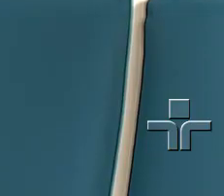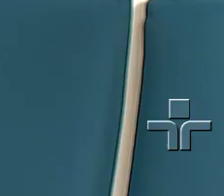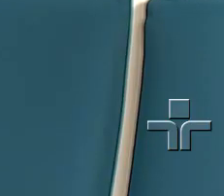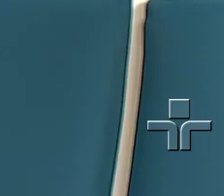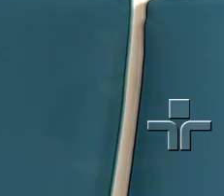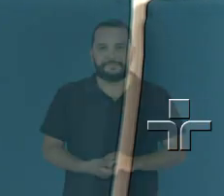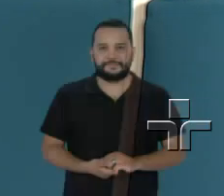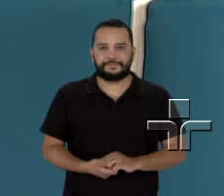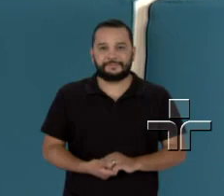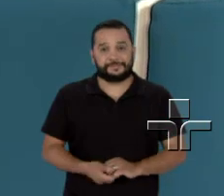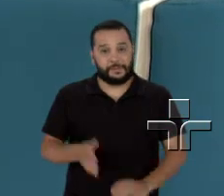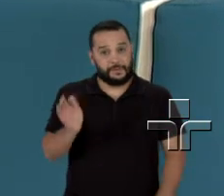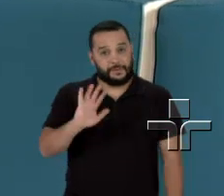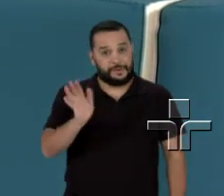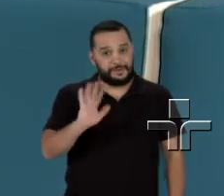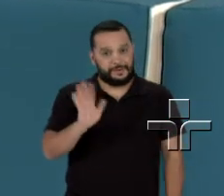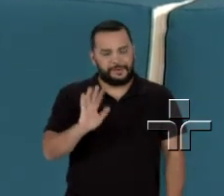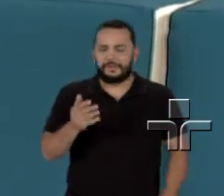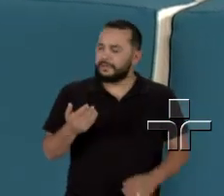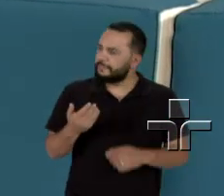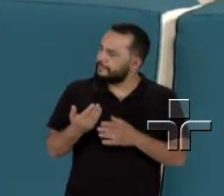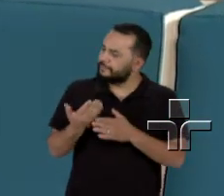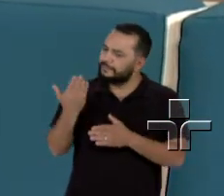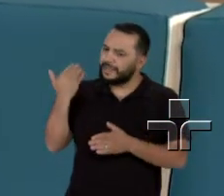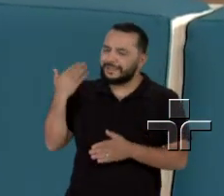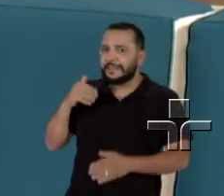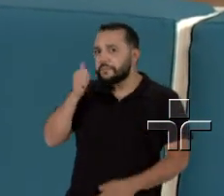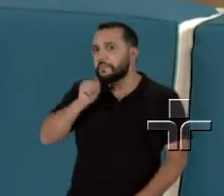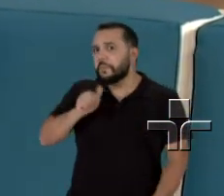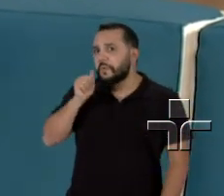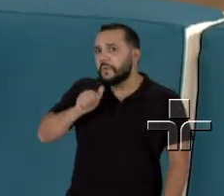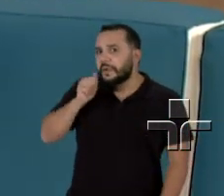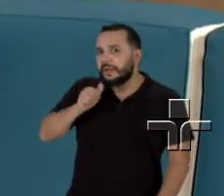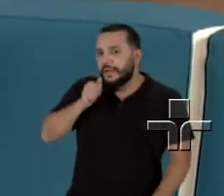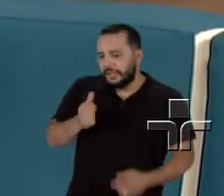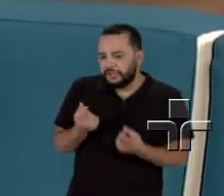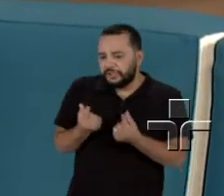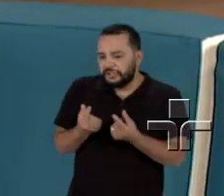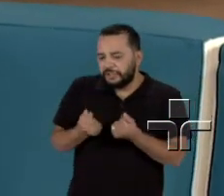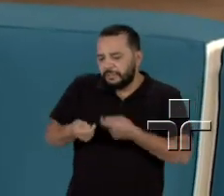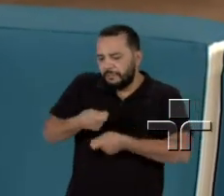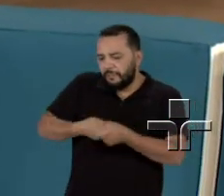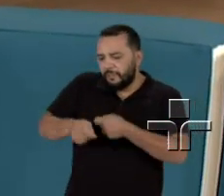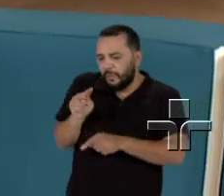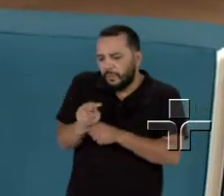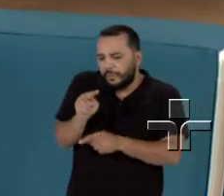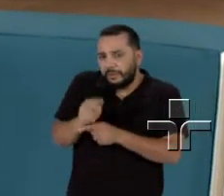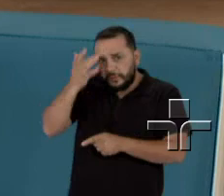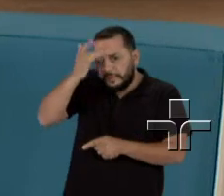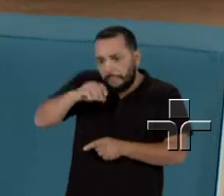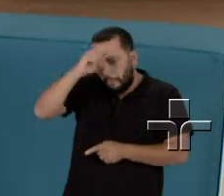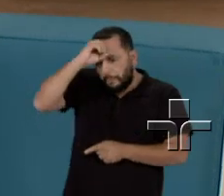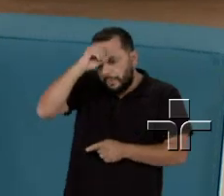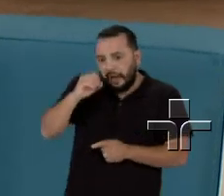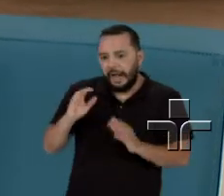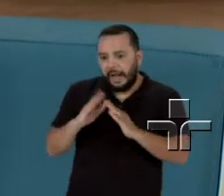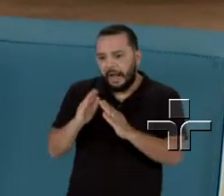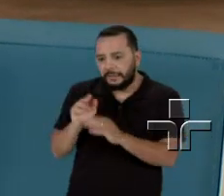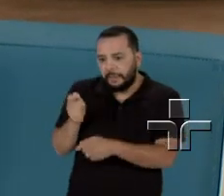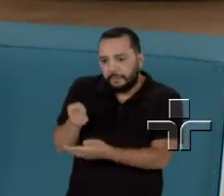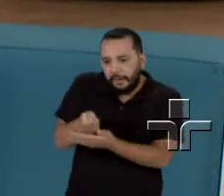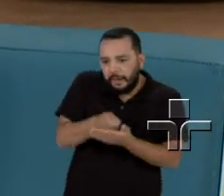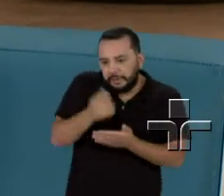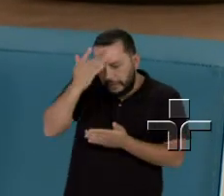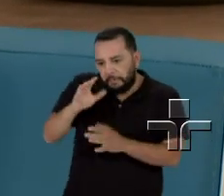lá já foi o tempo em que uma mulher não entende de finanças ou das contas da casa para este